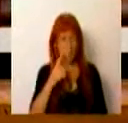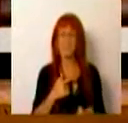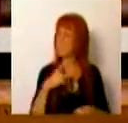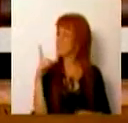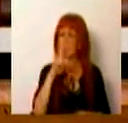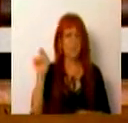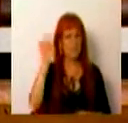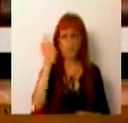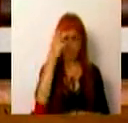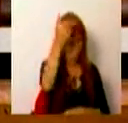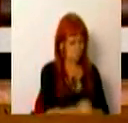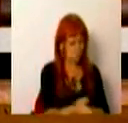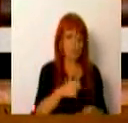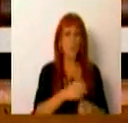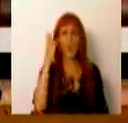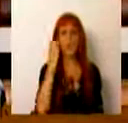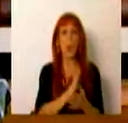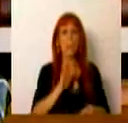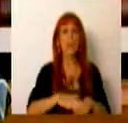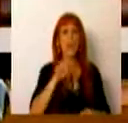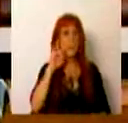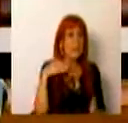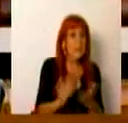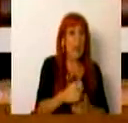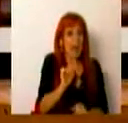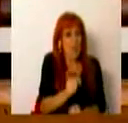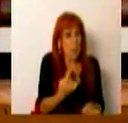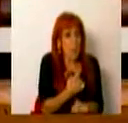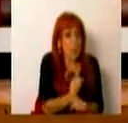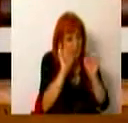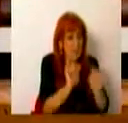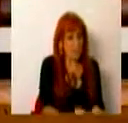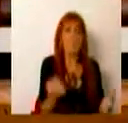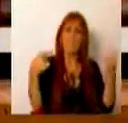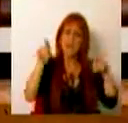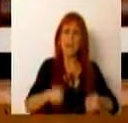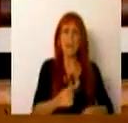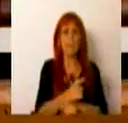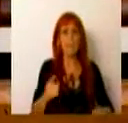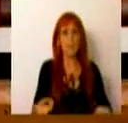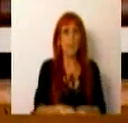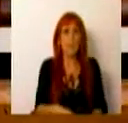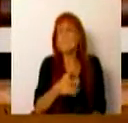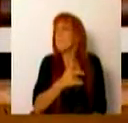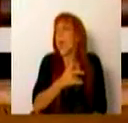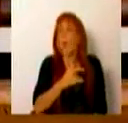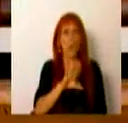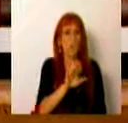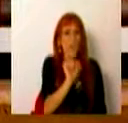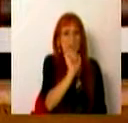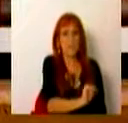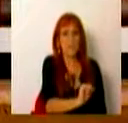deixar a Venezuela, não apenas porque querem proteger os seus bens, mas também porque amam o seu